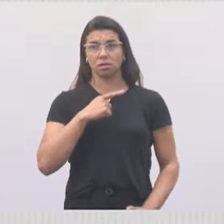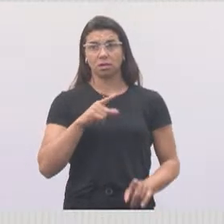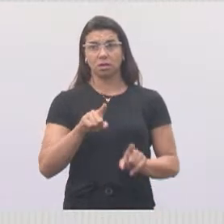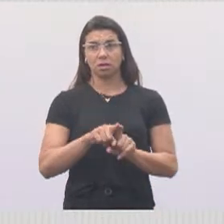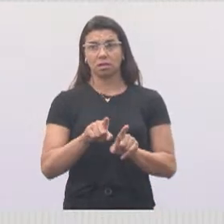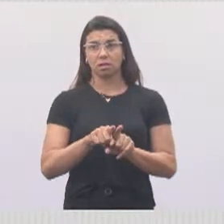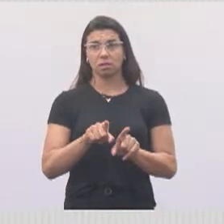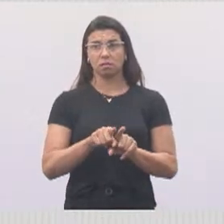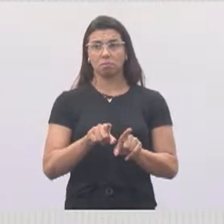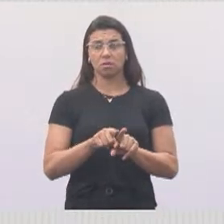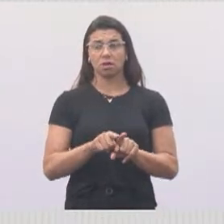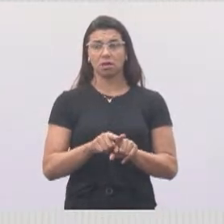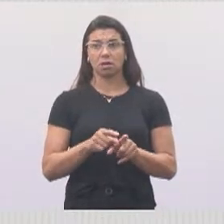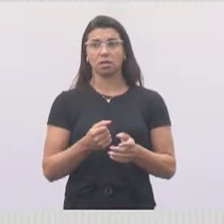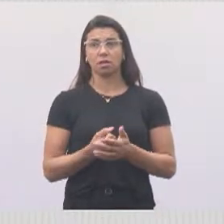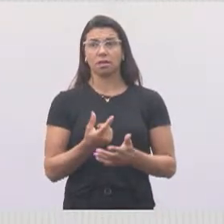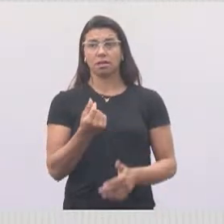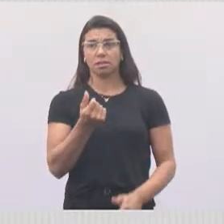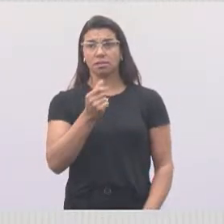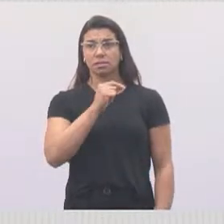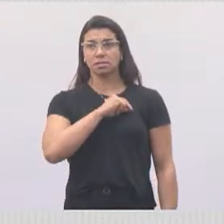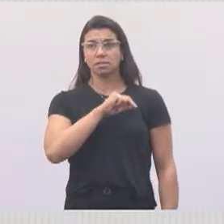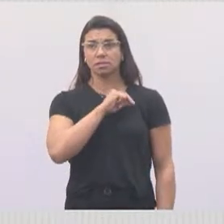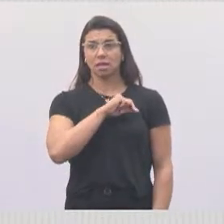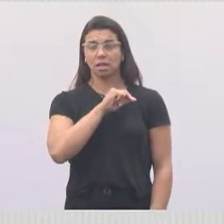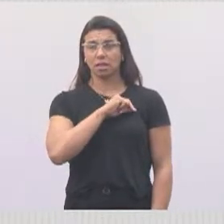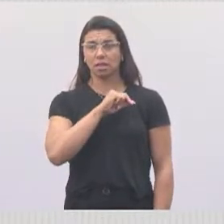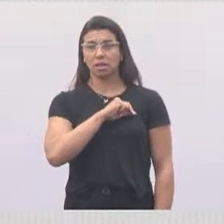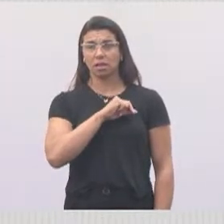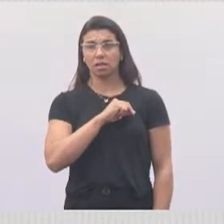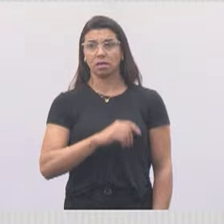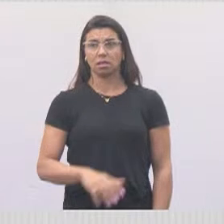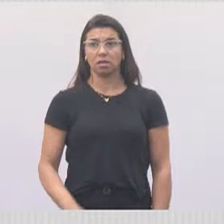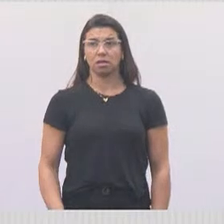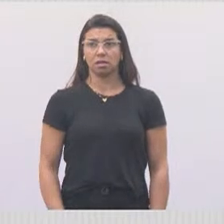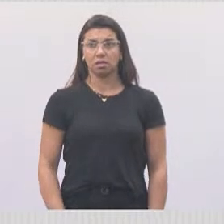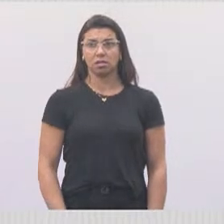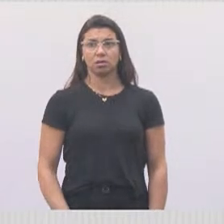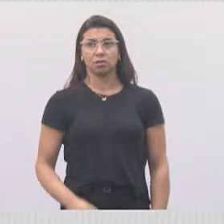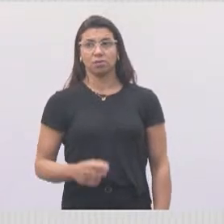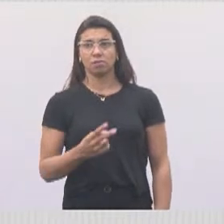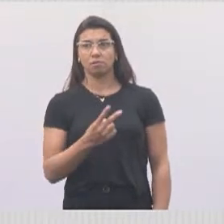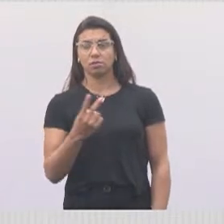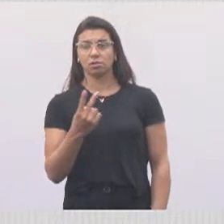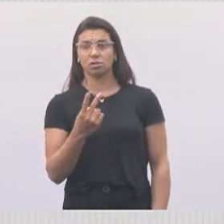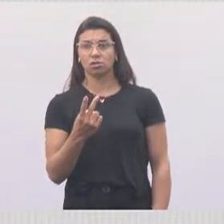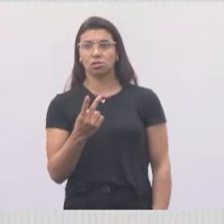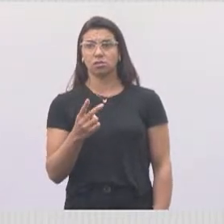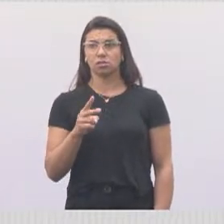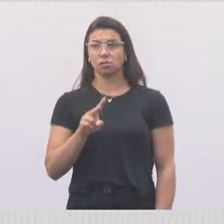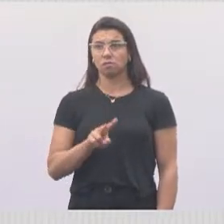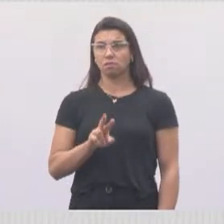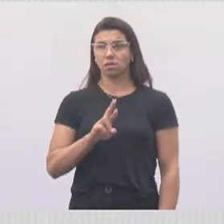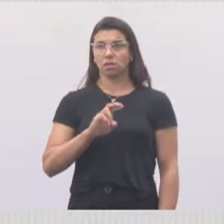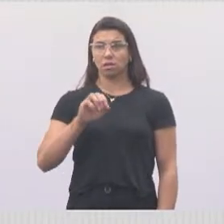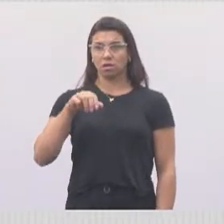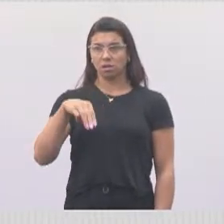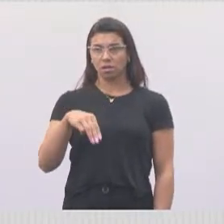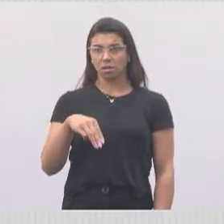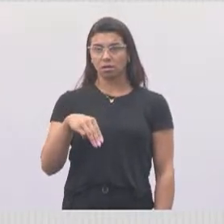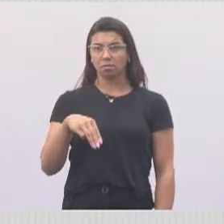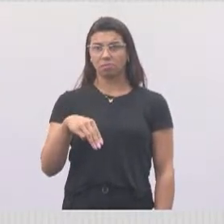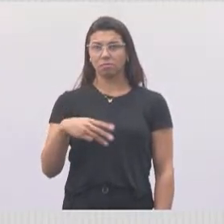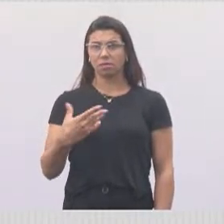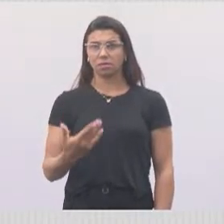inferior a 22 VRM, que é o valor de referência do município,